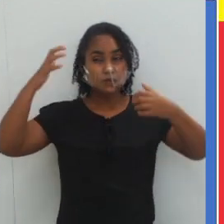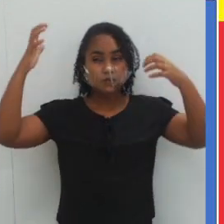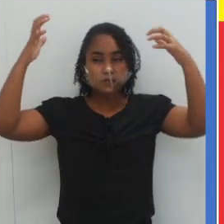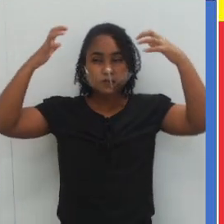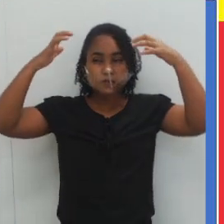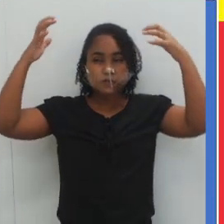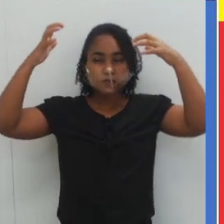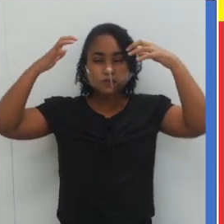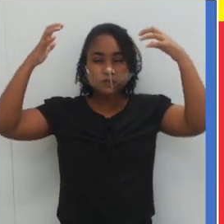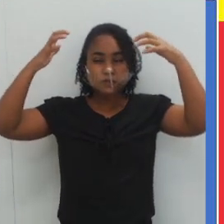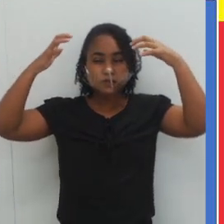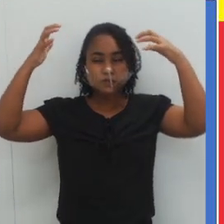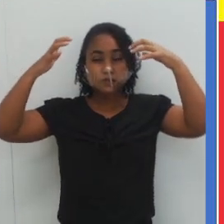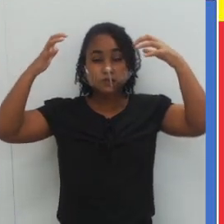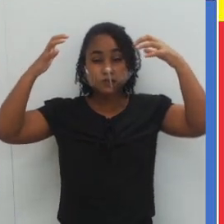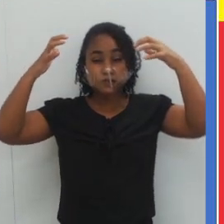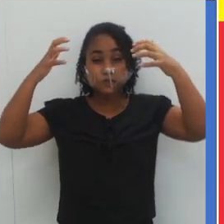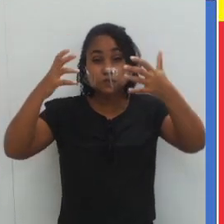tomando banho